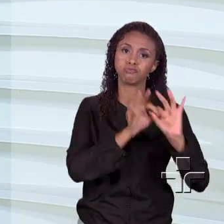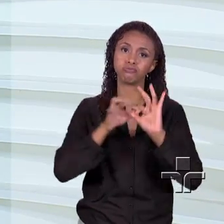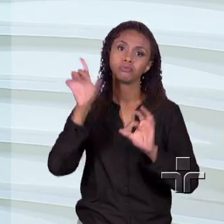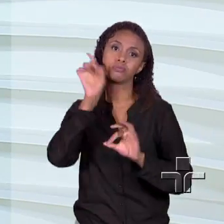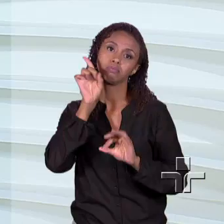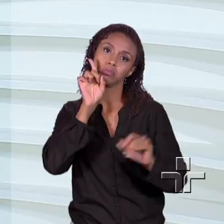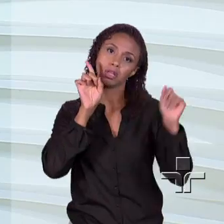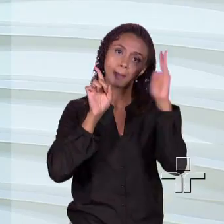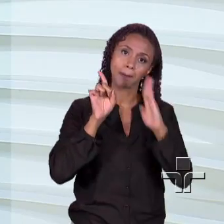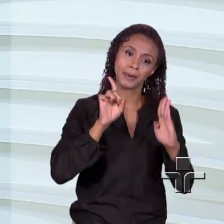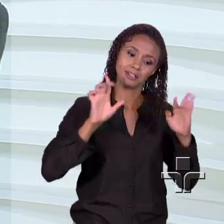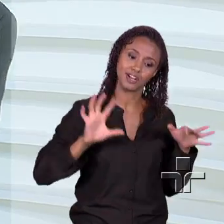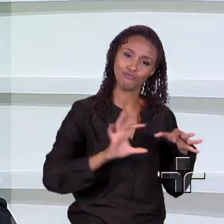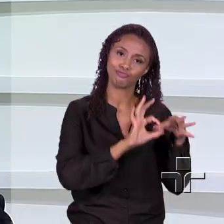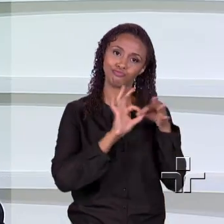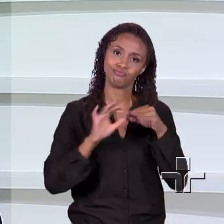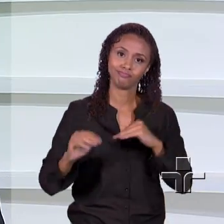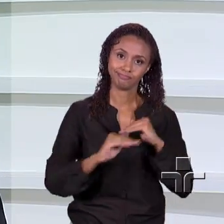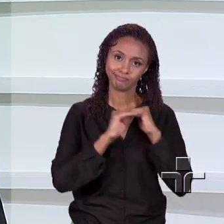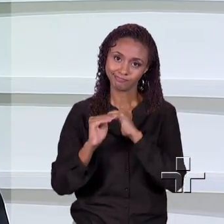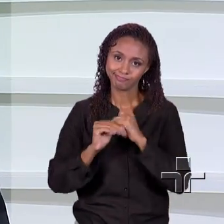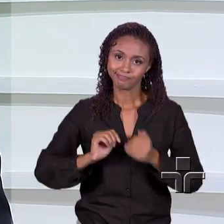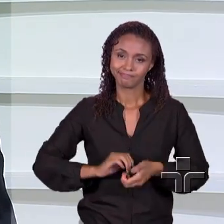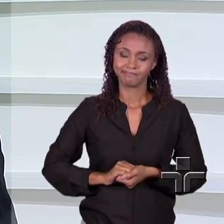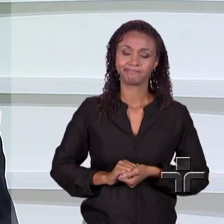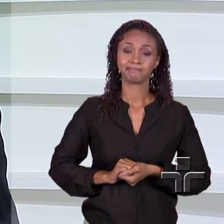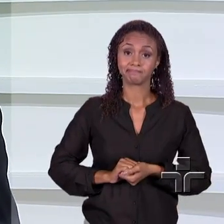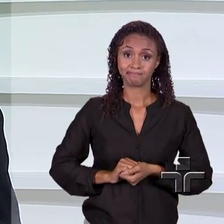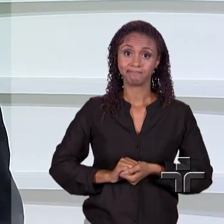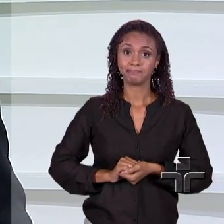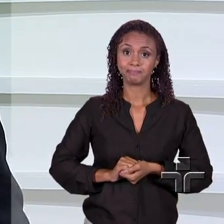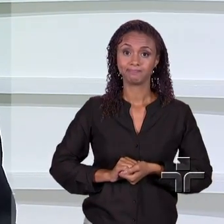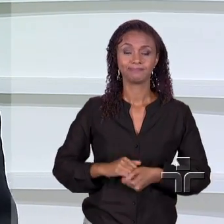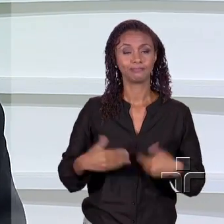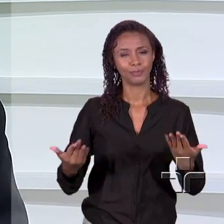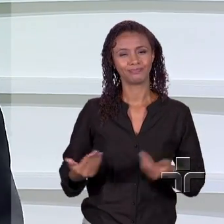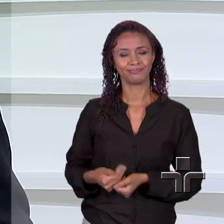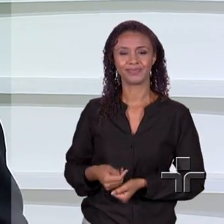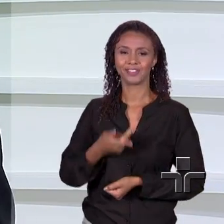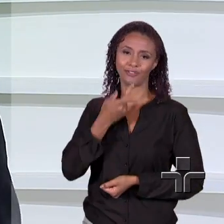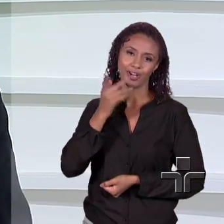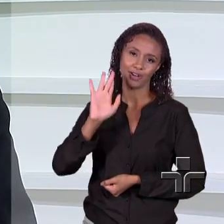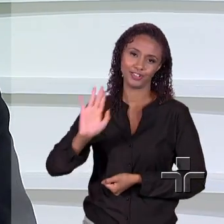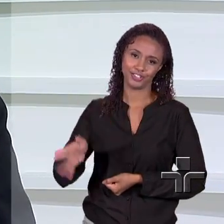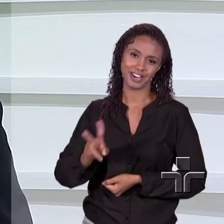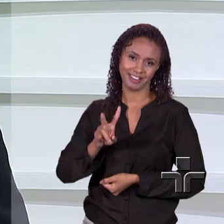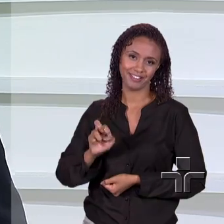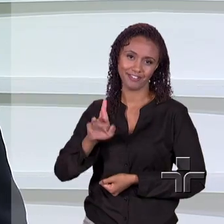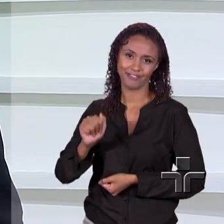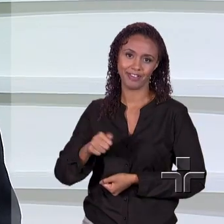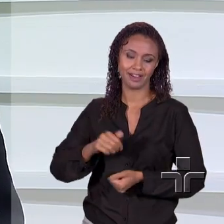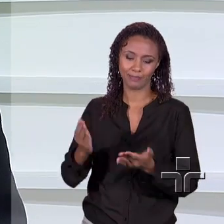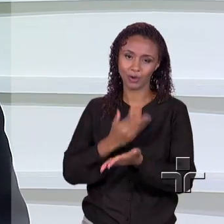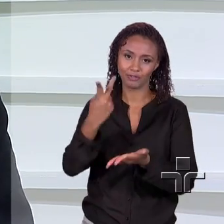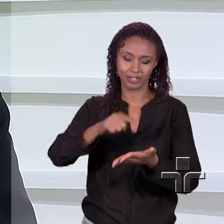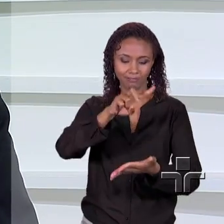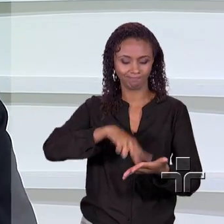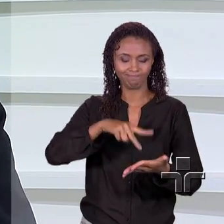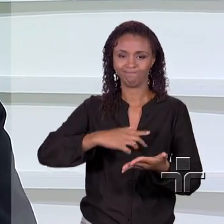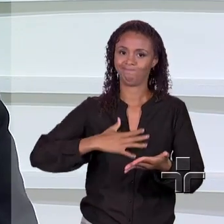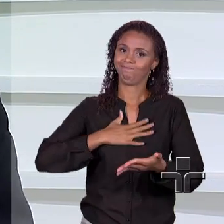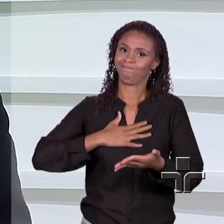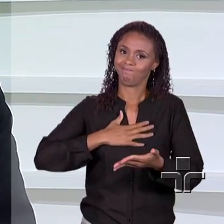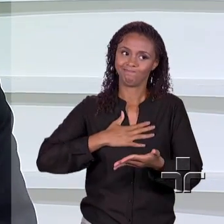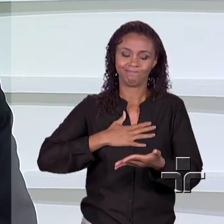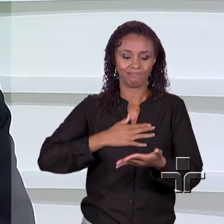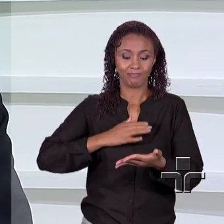os brasileiros. Marlon. James, como a Vera disse, é um prazer a leitura do seu livro. É mais um capítulo de